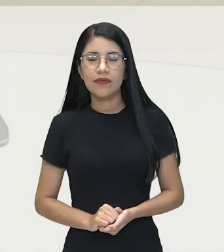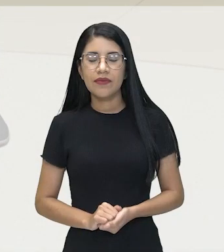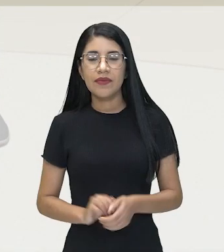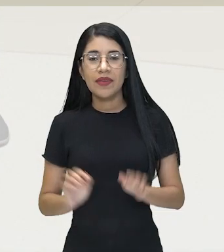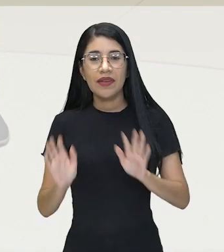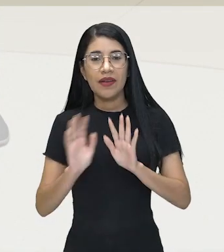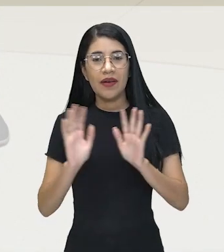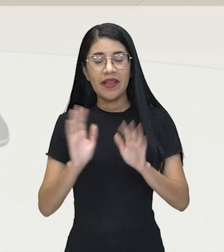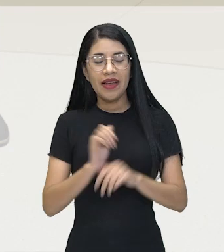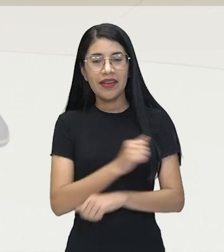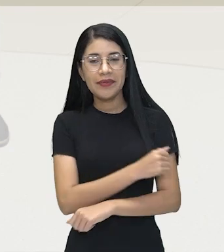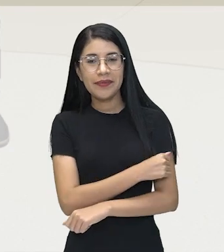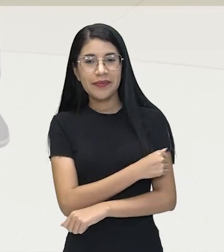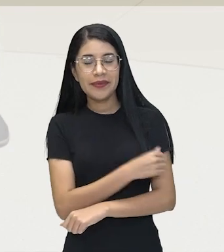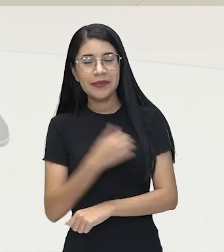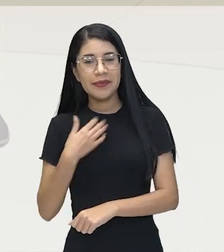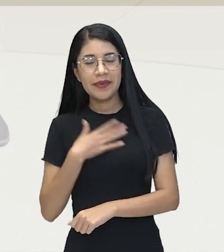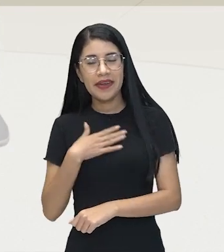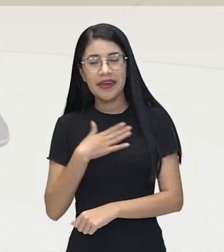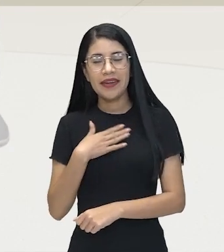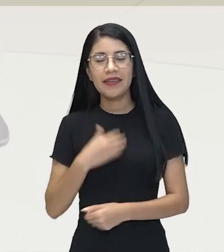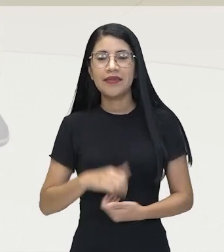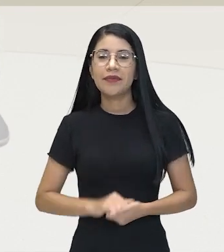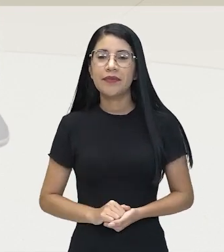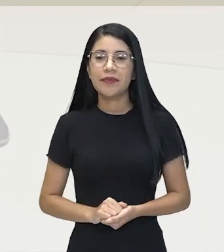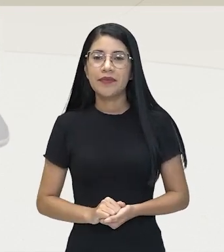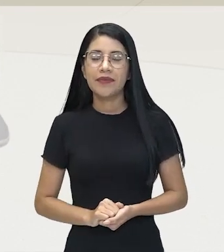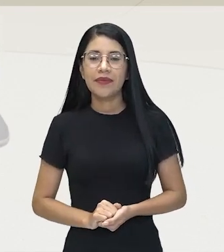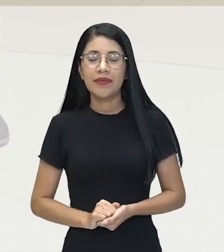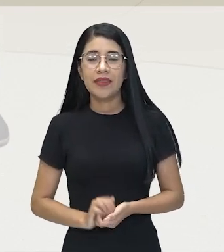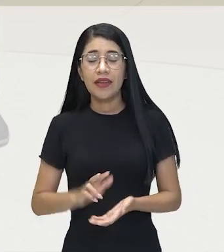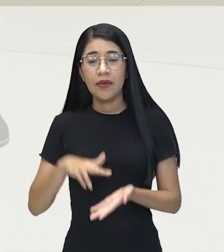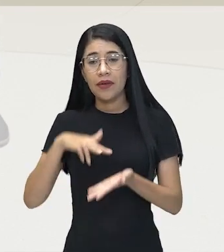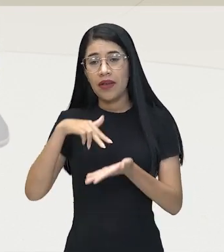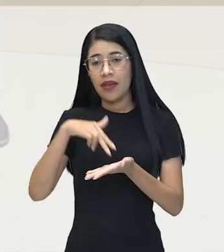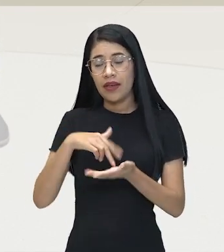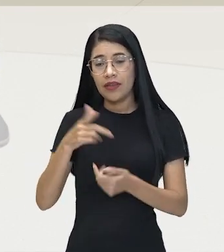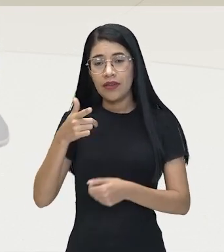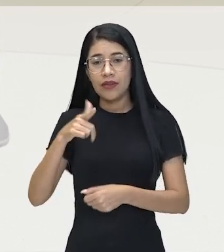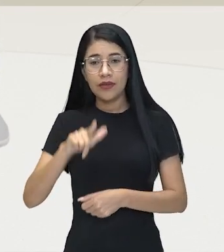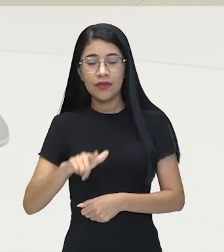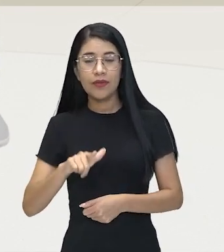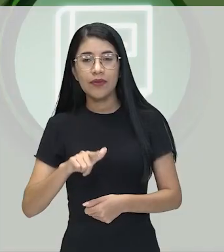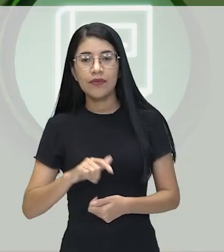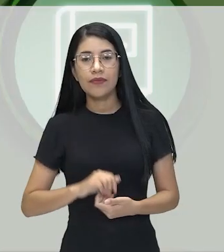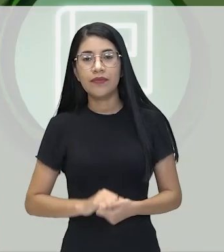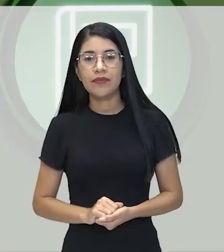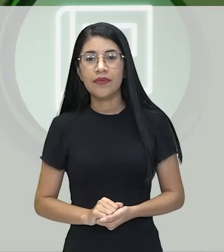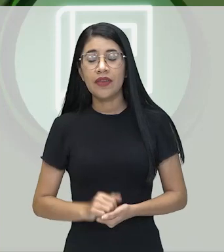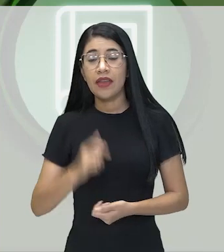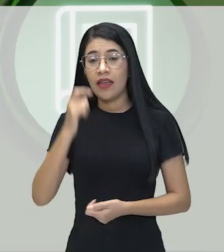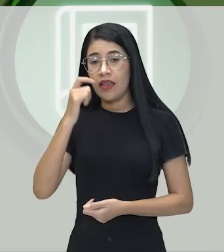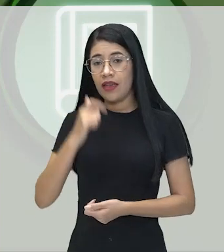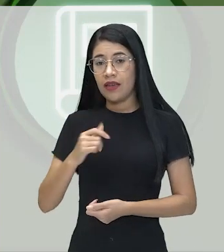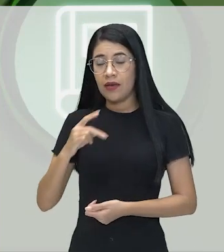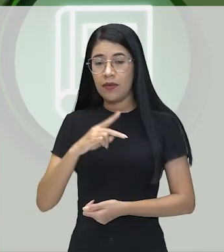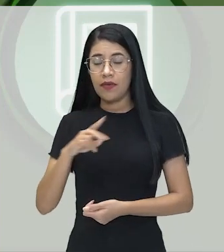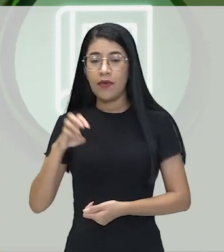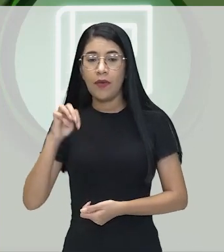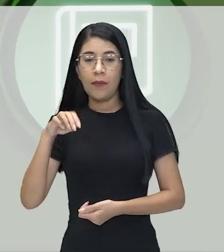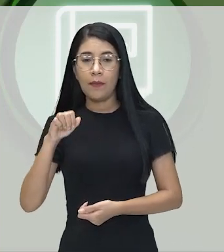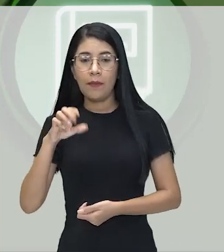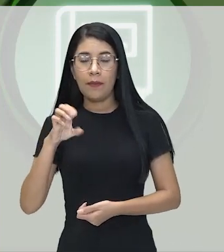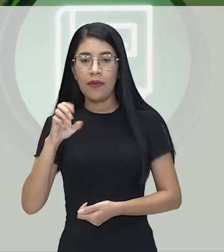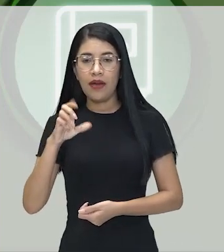Olá, queridos alunos e queridas alunas! Estamos aqui mais uma vez. Eu sou o professor